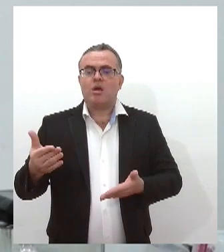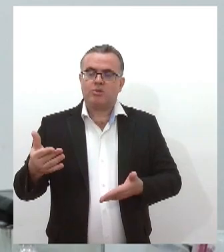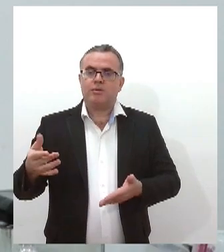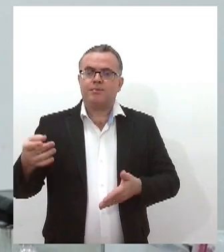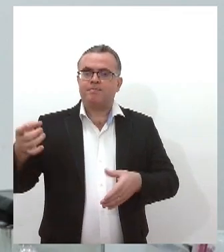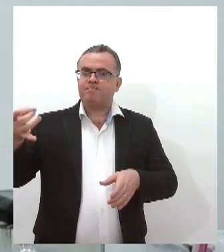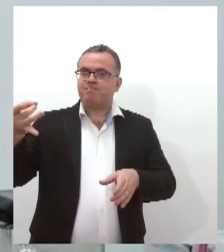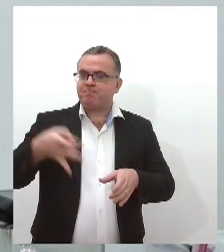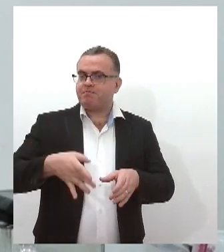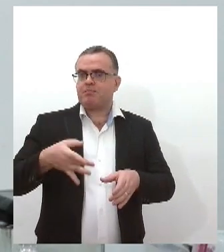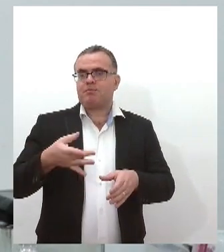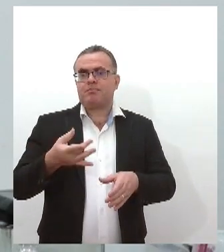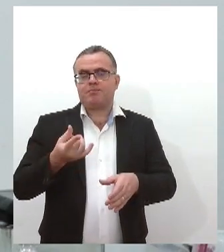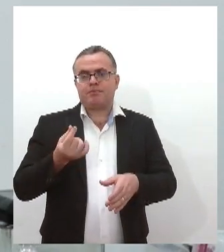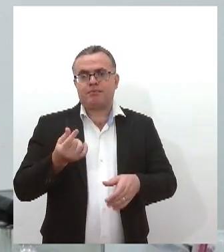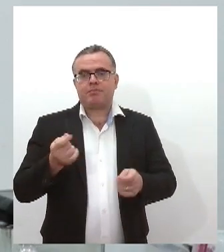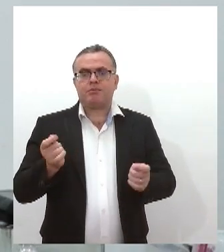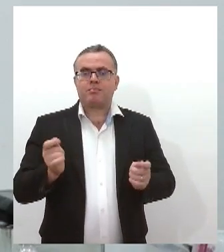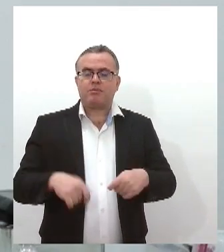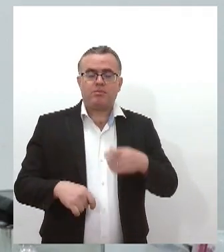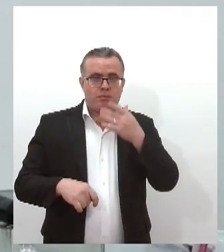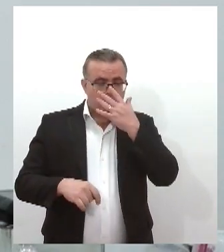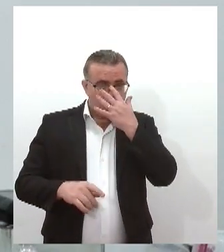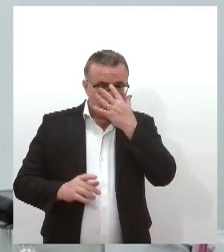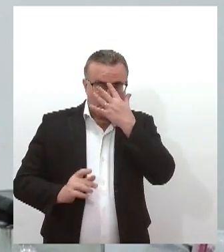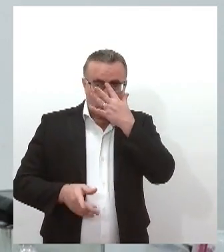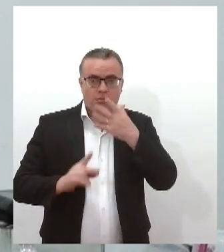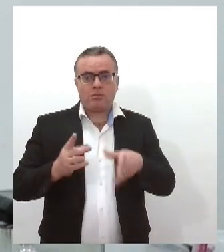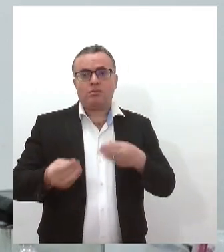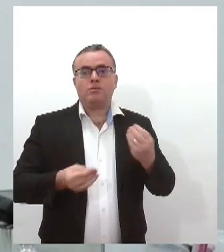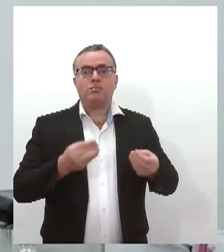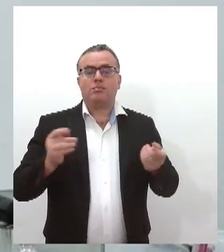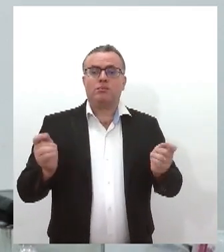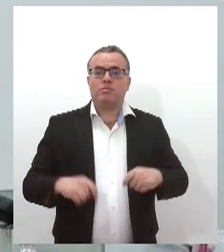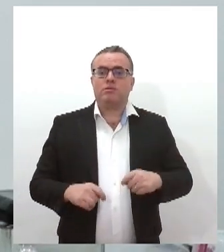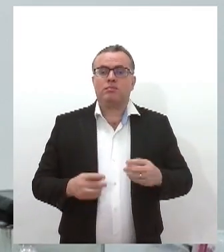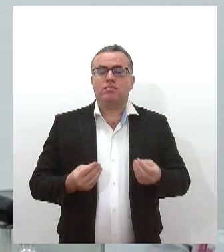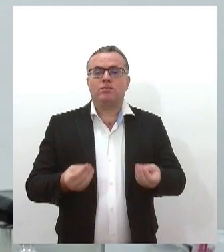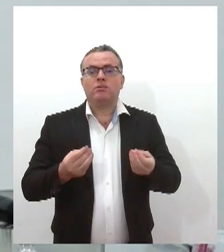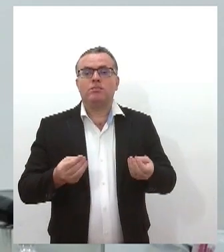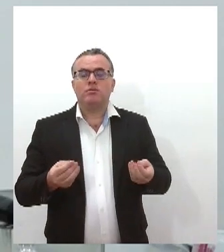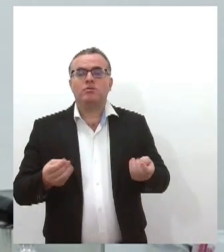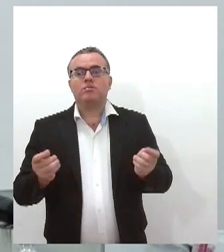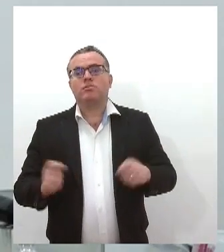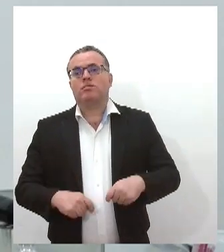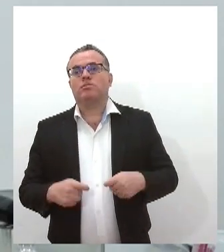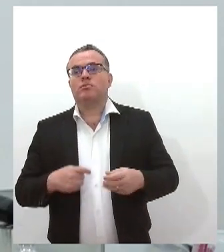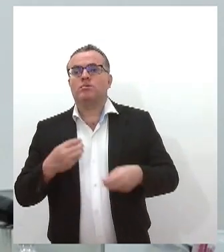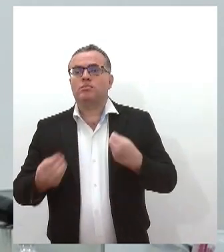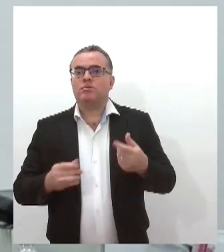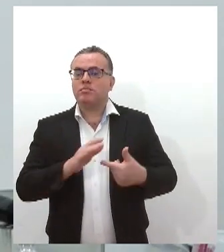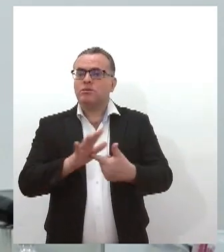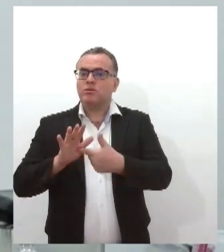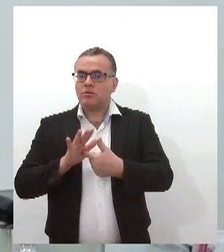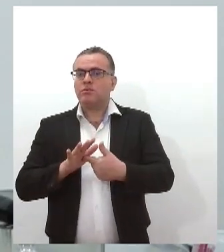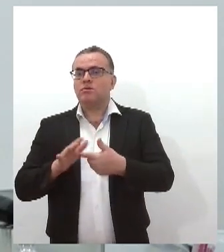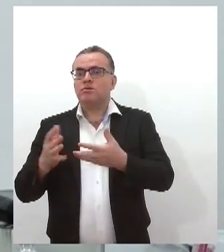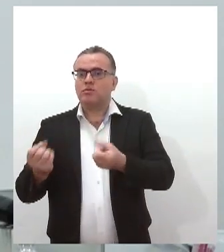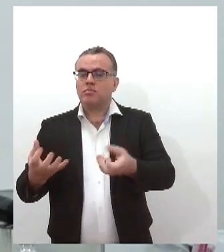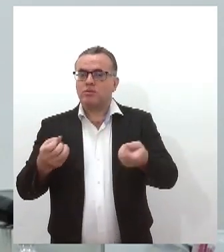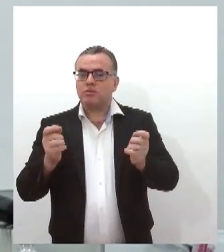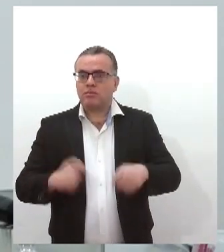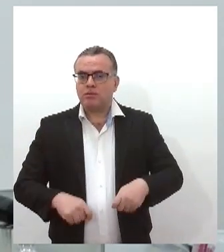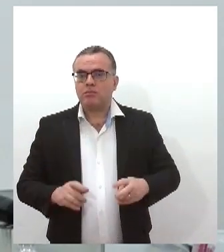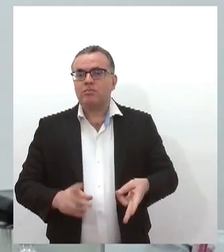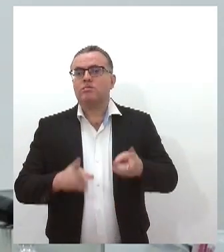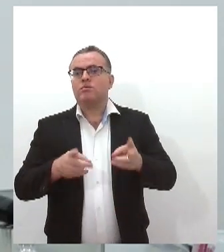10 de abril, eles conseguem fazer receber o cartão já e fazer as aquisições dos gêneros alimentícios